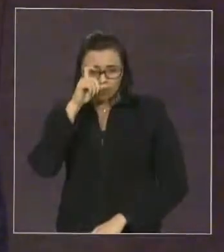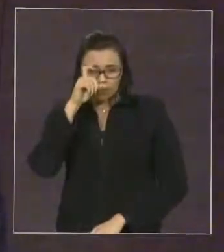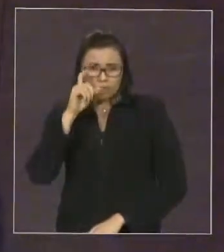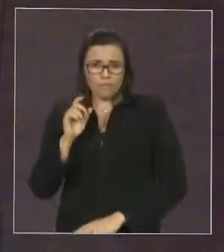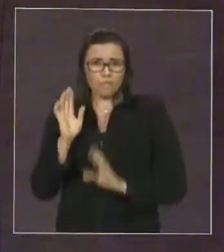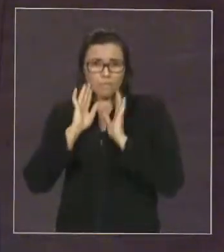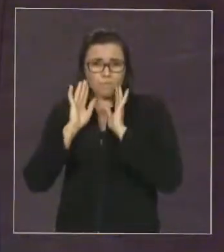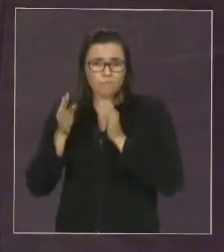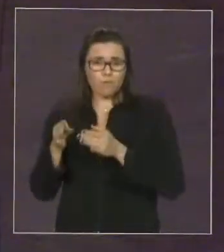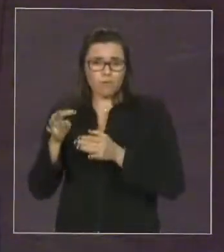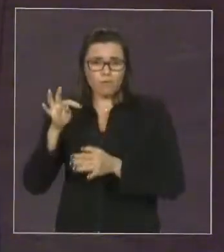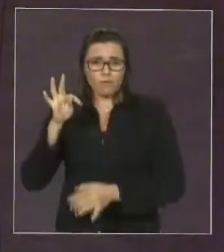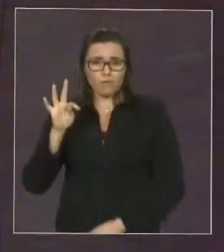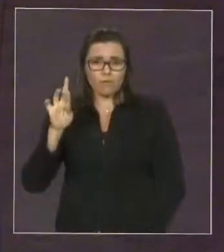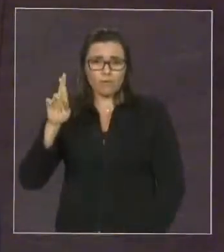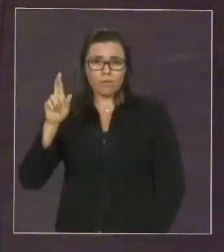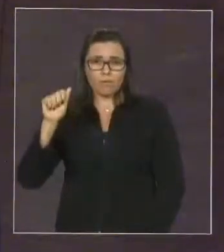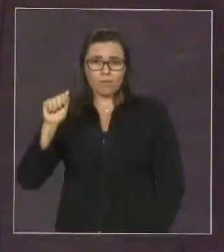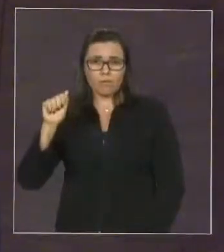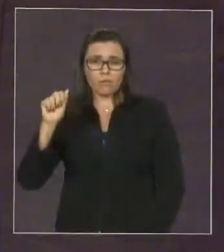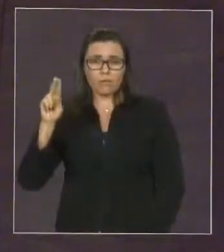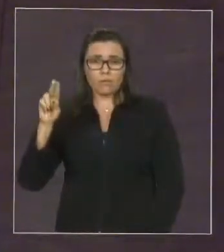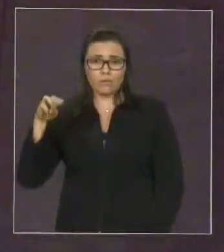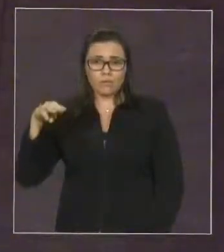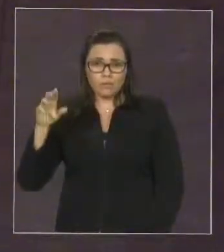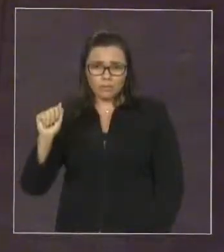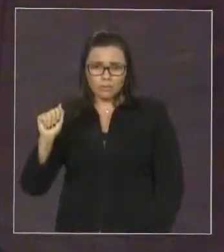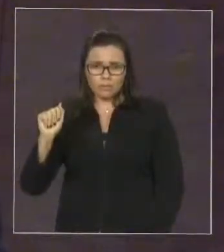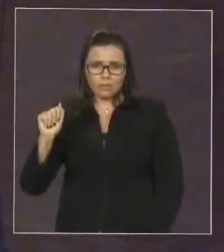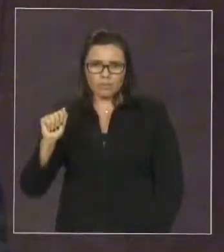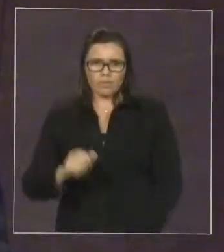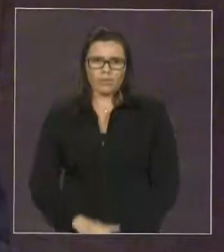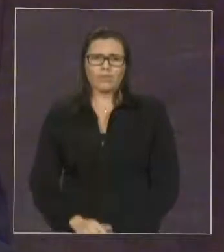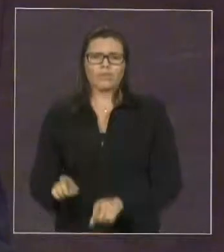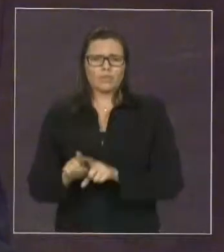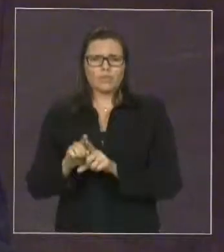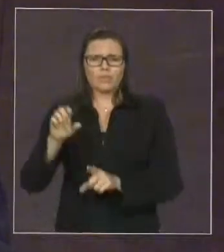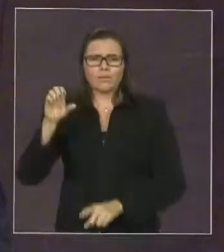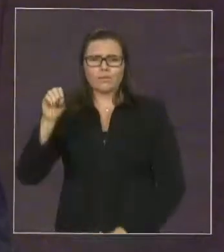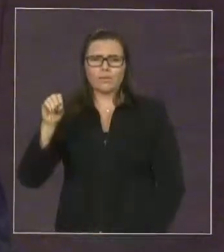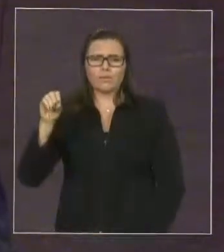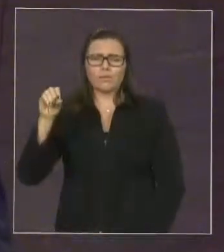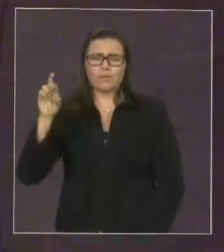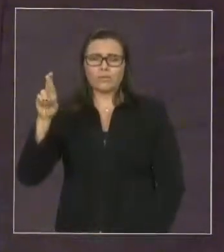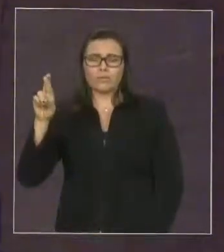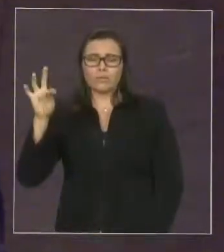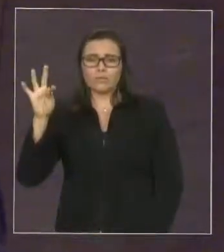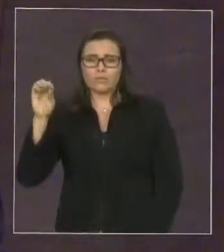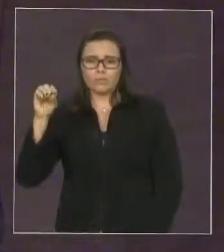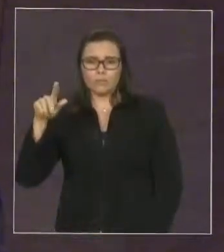do Maranhão. E eu queria deixar também